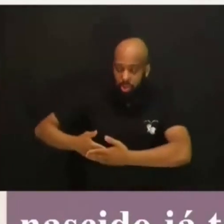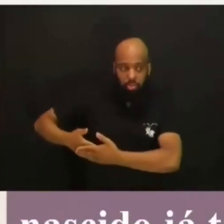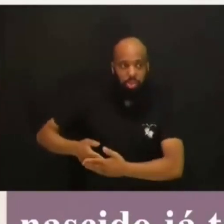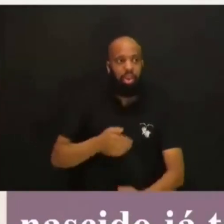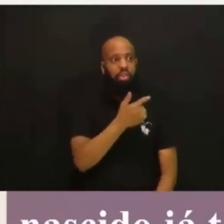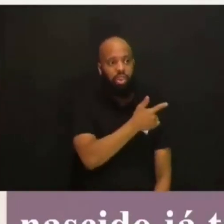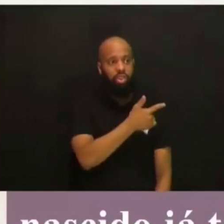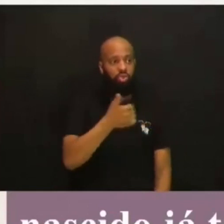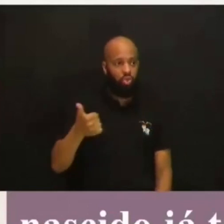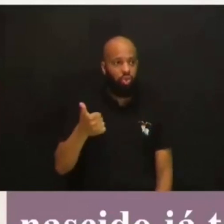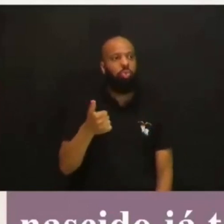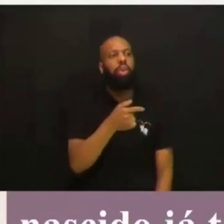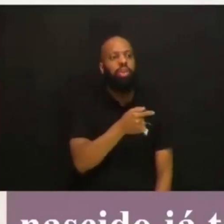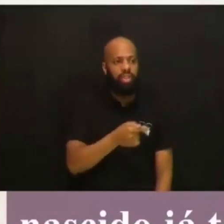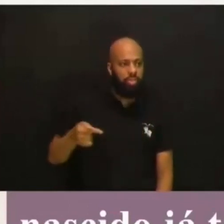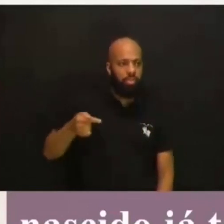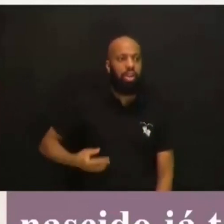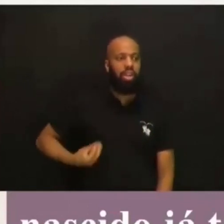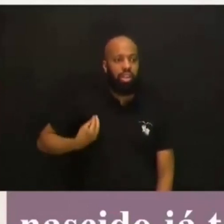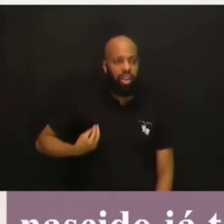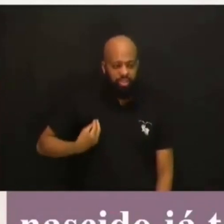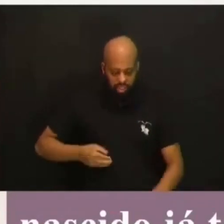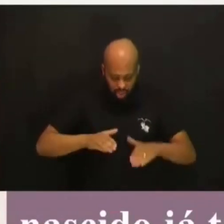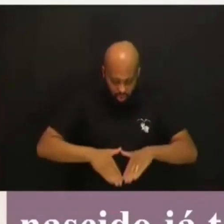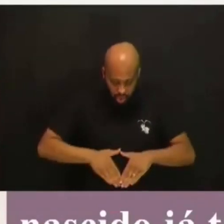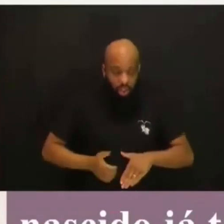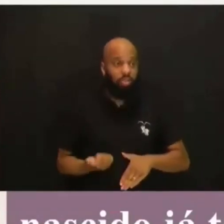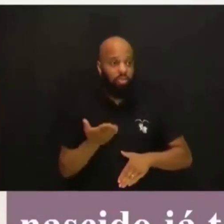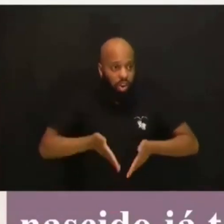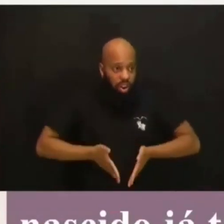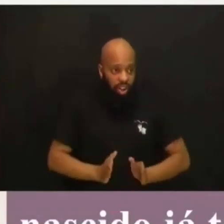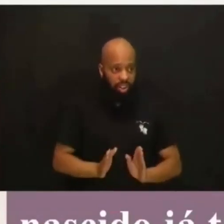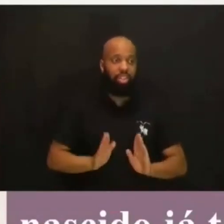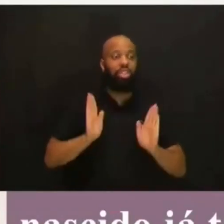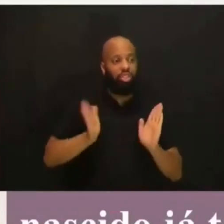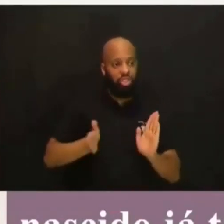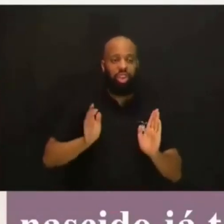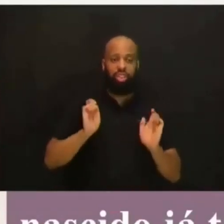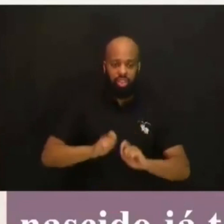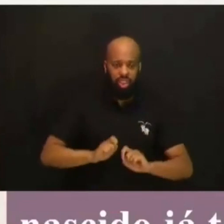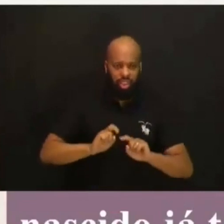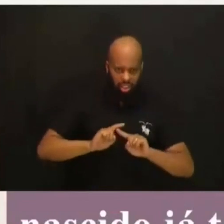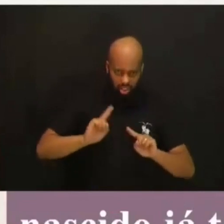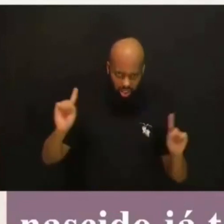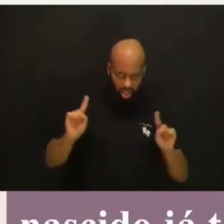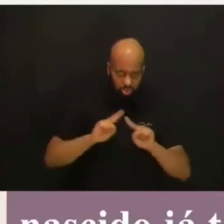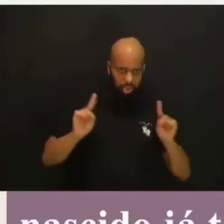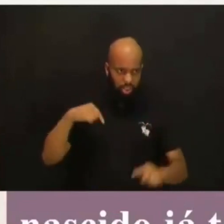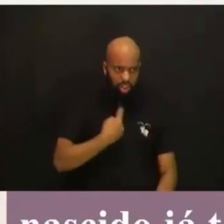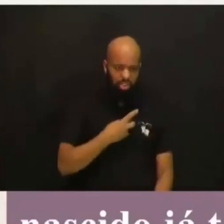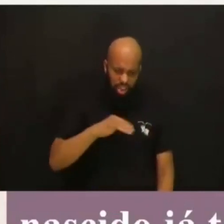21 semanas sobrevivendo fora do útero. Qual é a razão para que a gente mate com cloreto de